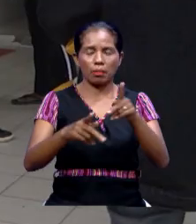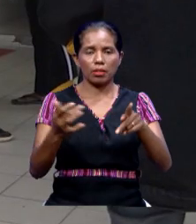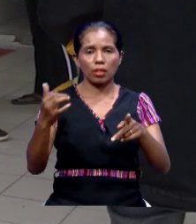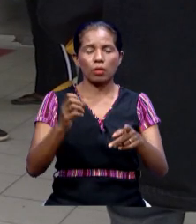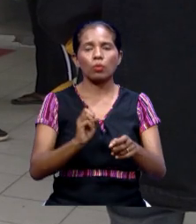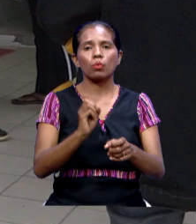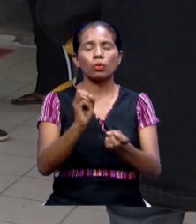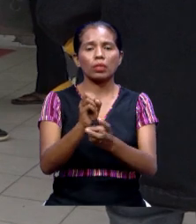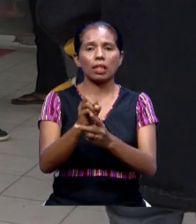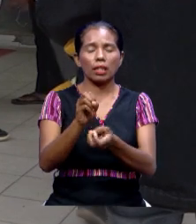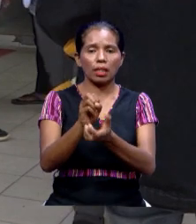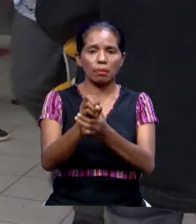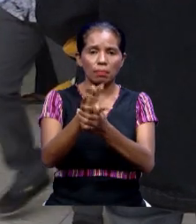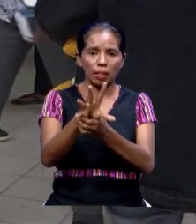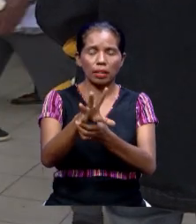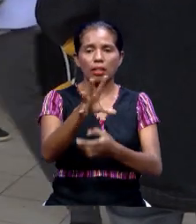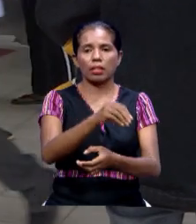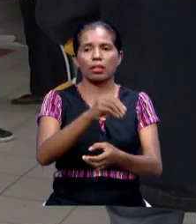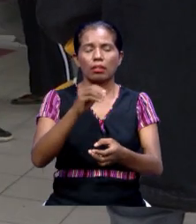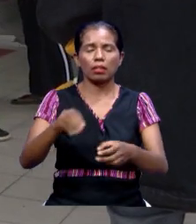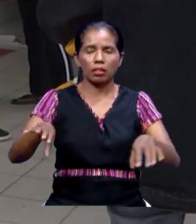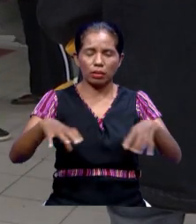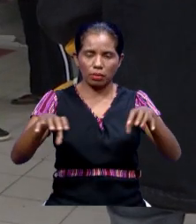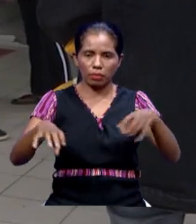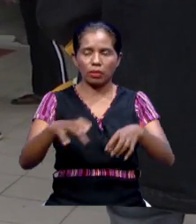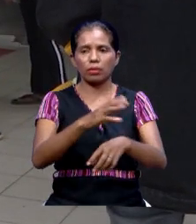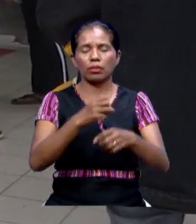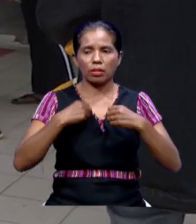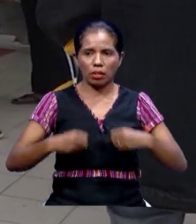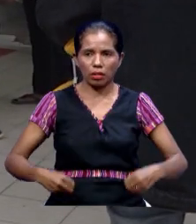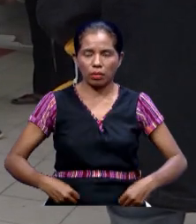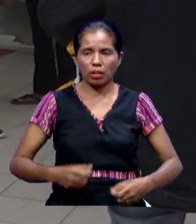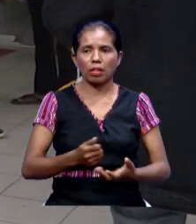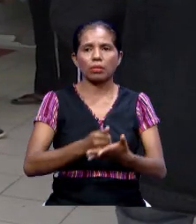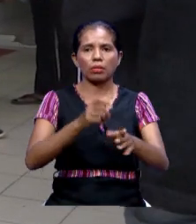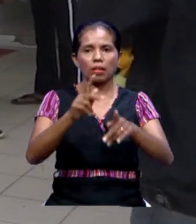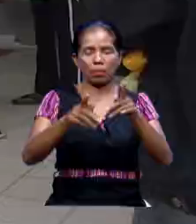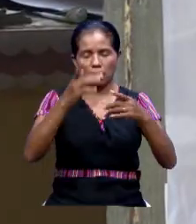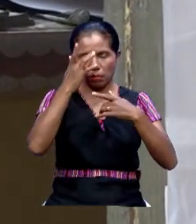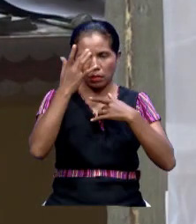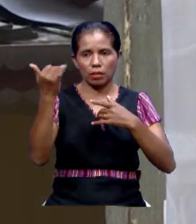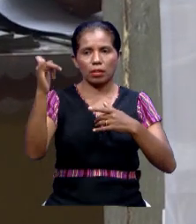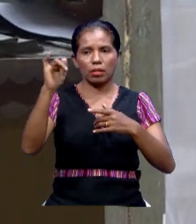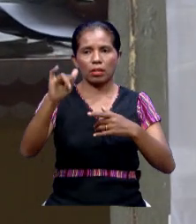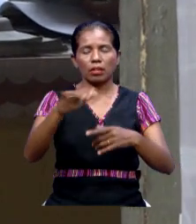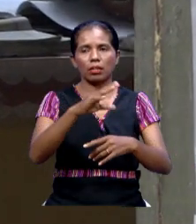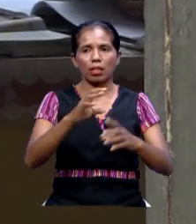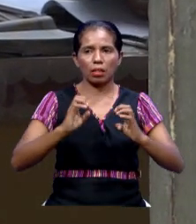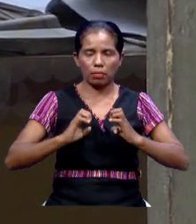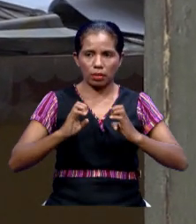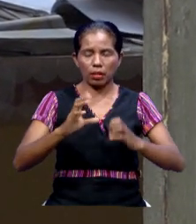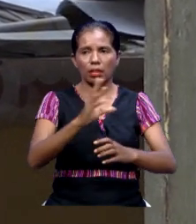atende paciente nune dificulta serviço pessoal saúde nian lili o atendimento a paciente sira e a sala emergência